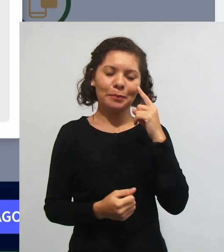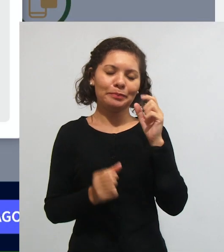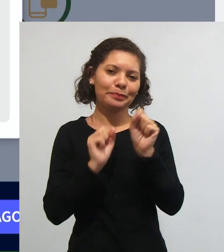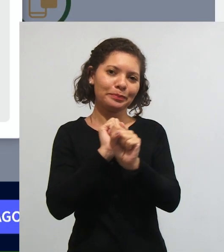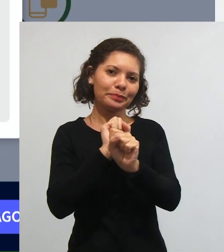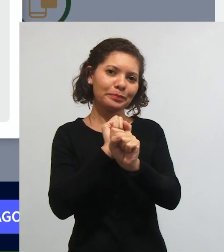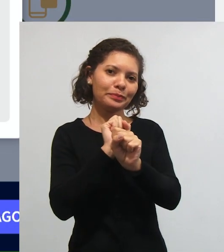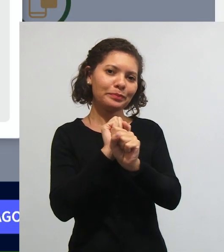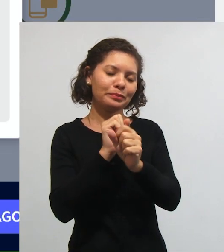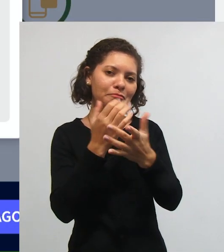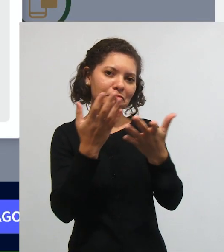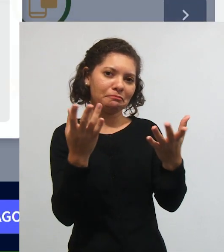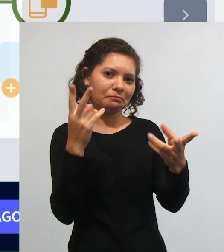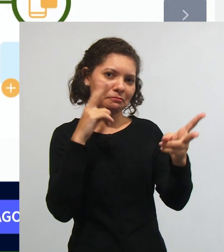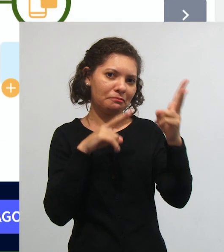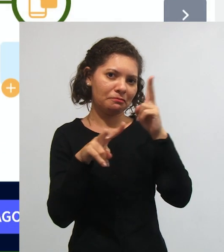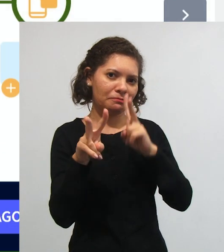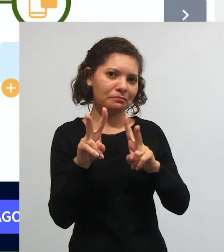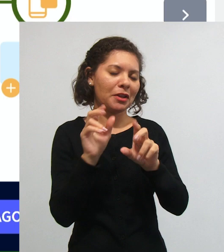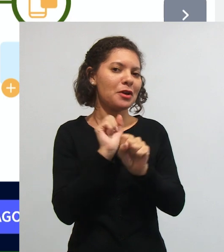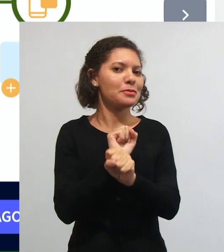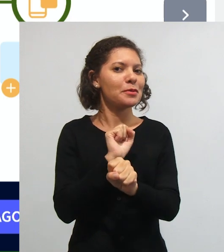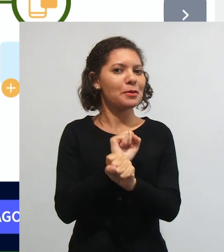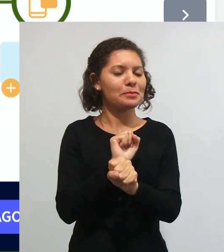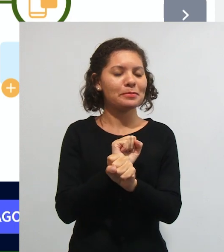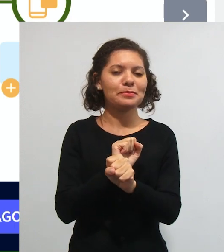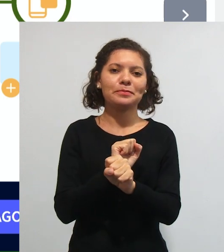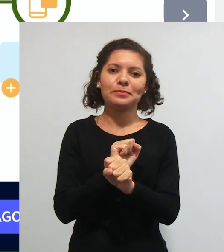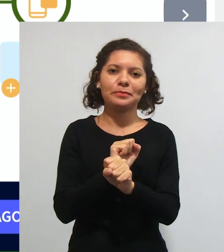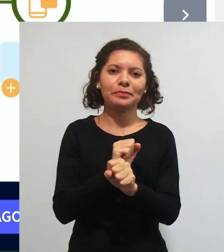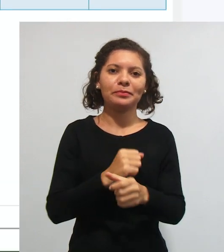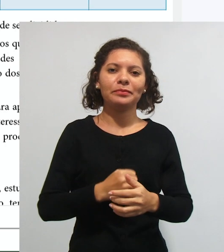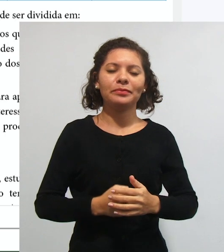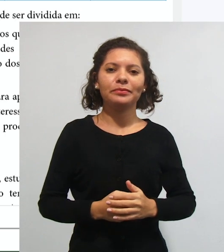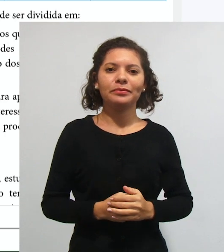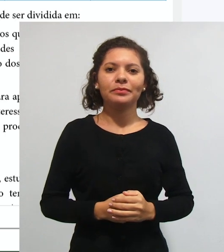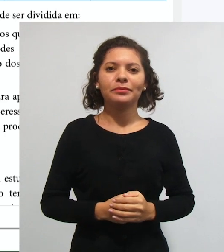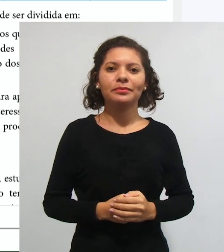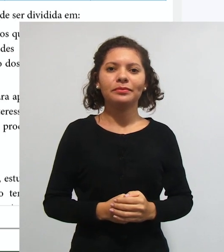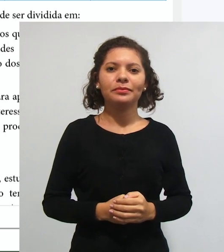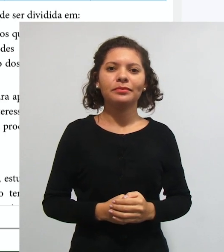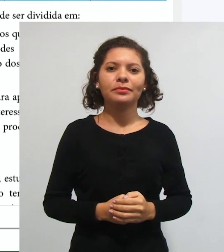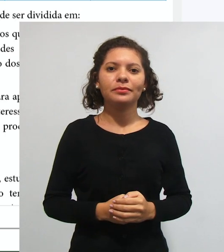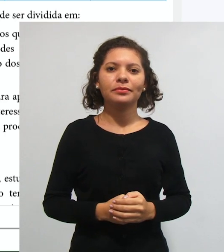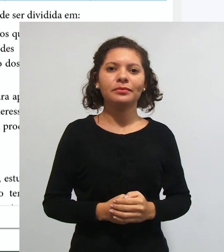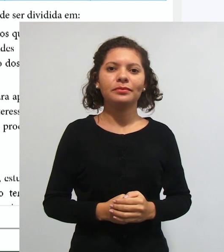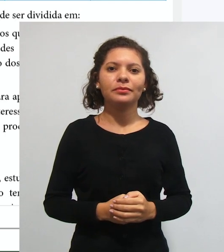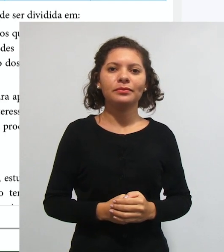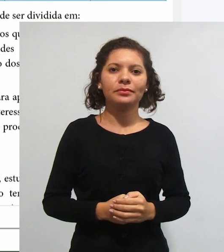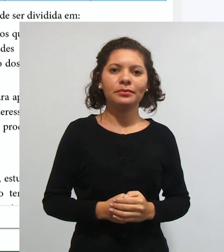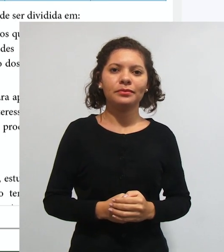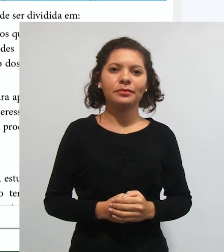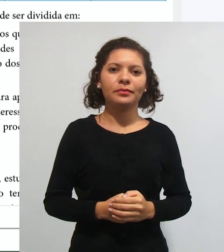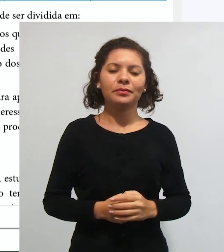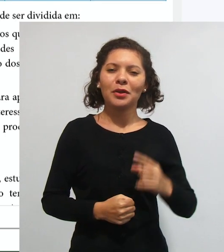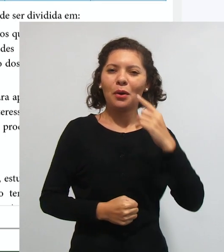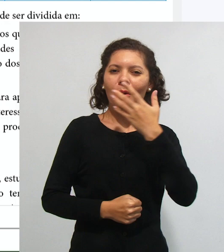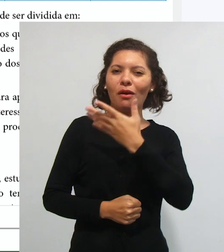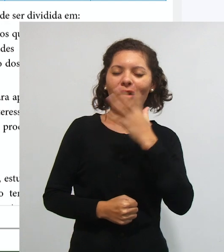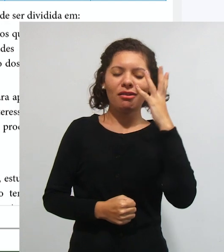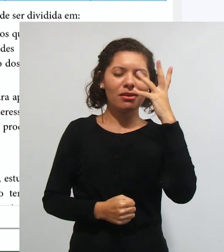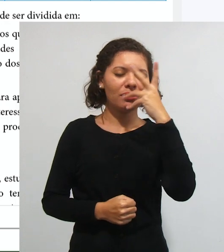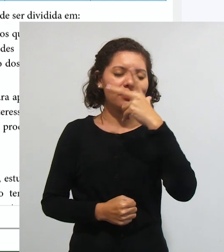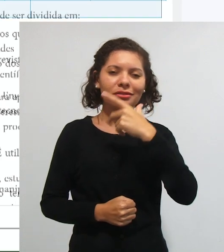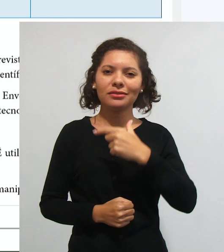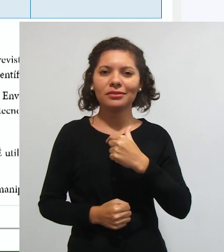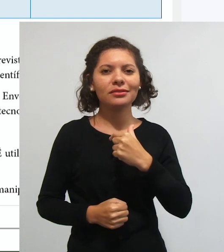visualizarem. Enquanto carrega, a gente volta para cá. Vamos ver se já carrega. Olha aí que bonitinho. Até,